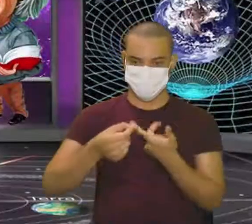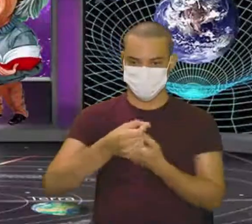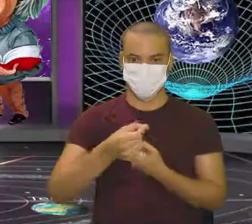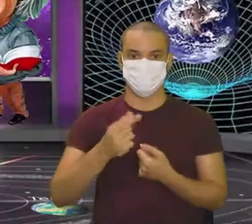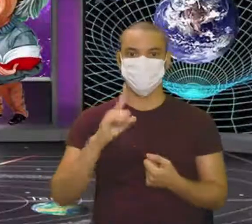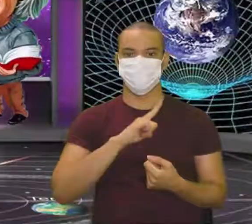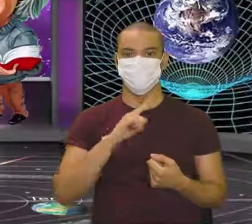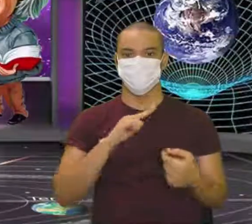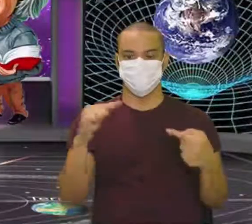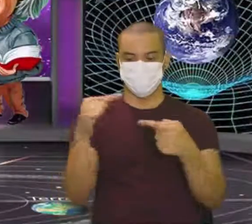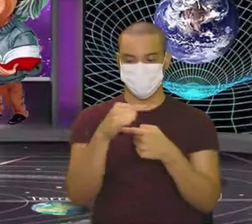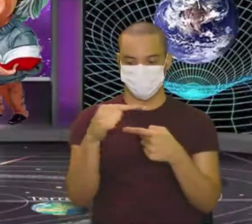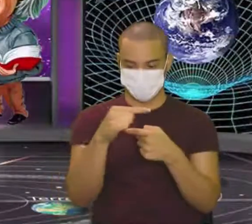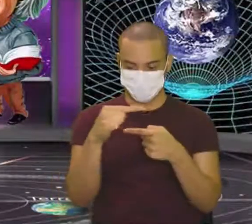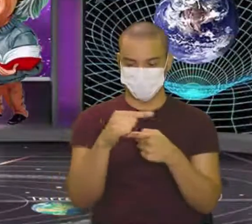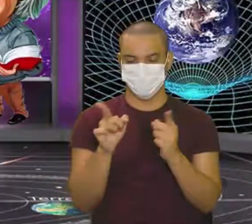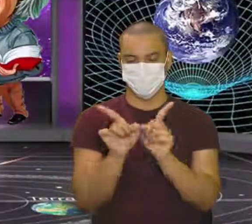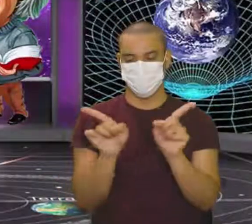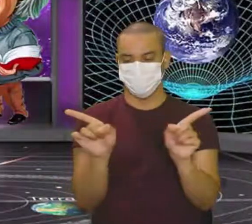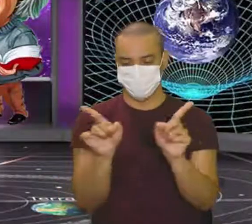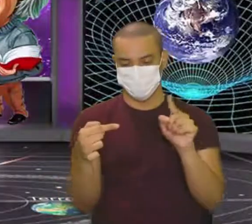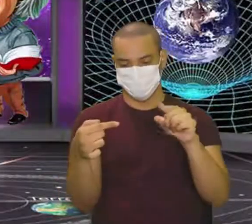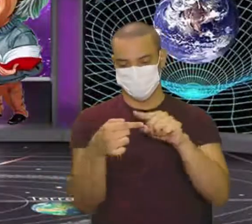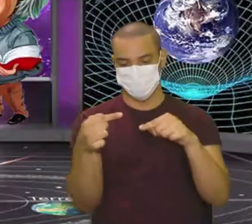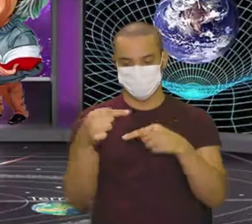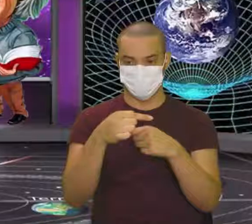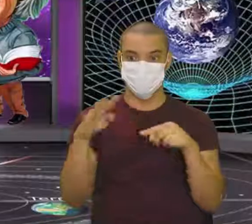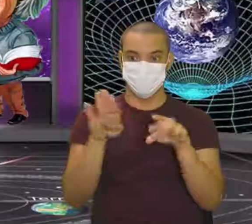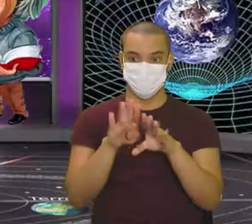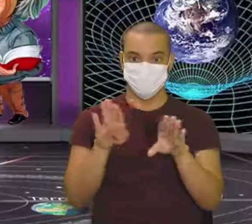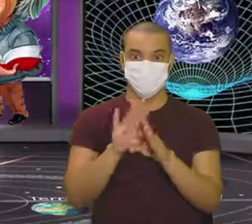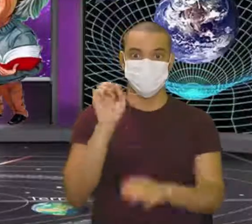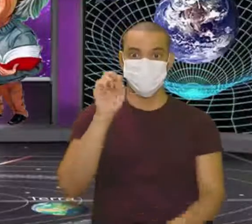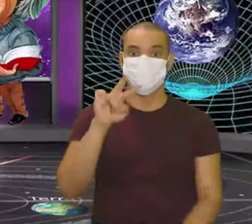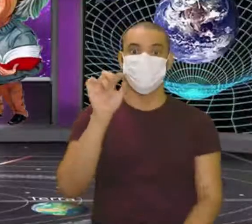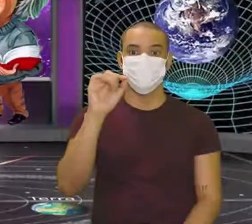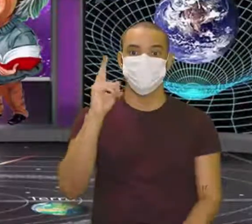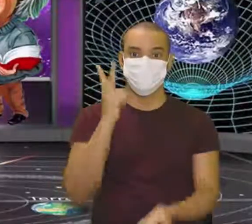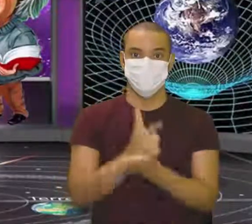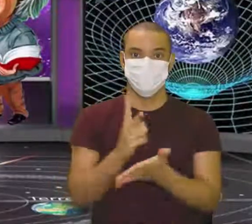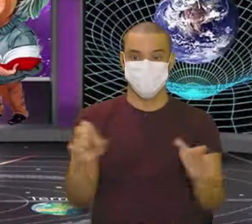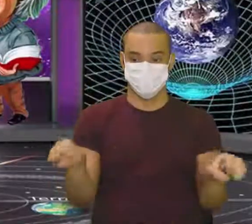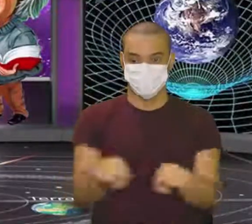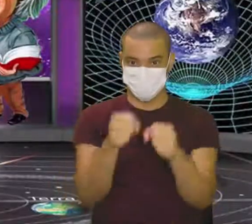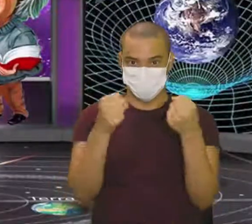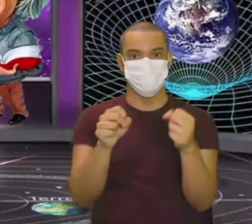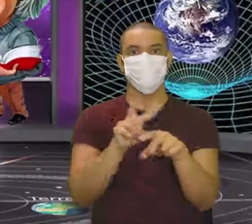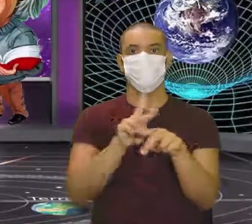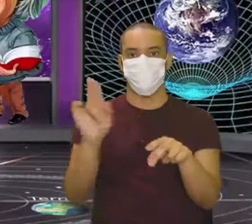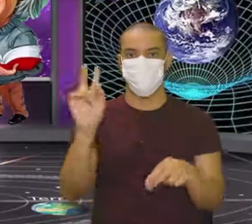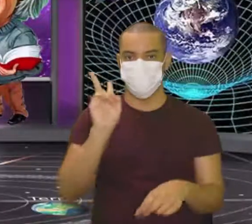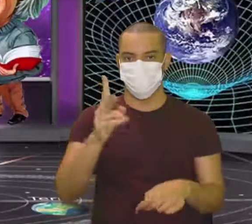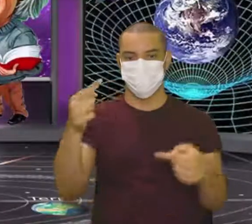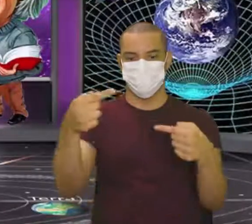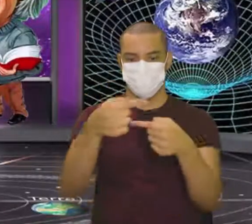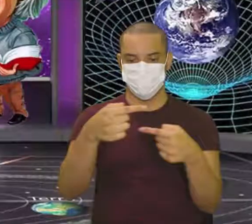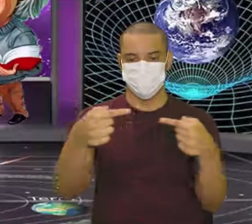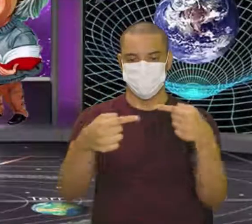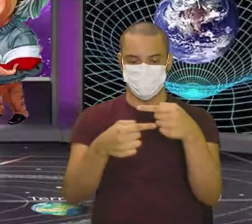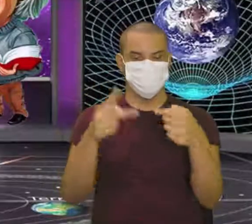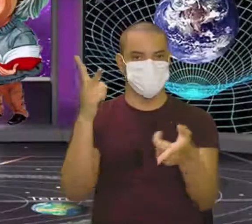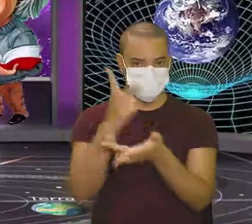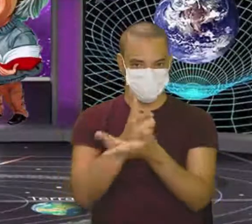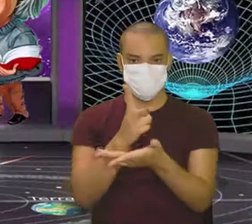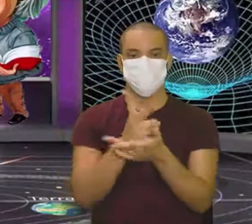dipolo magnético, ou seja, tem dois polos. Nós vimos que toda vez que se quebra um ímã, ele vai continuar com dois polos. E